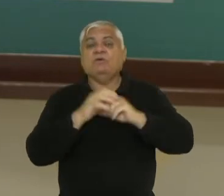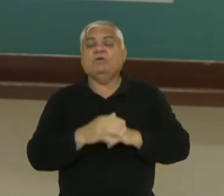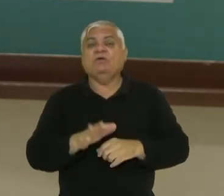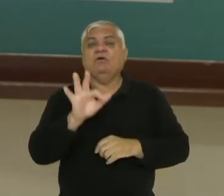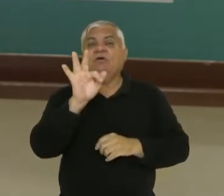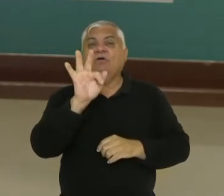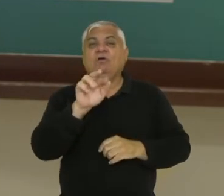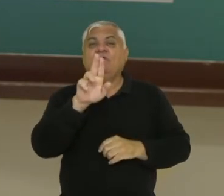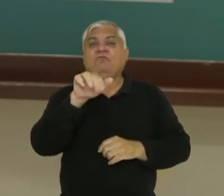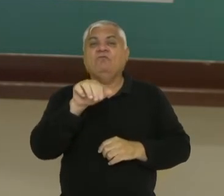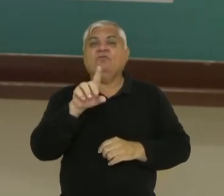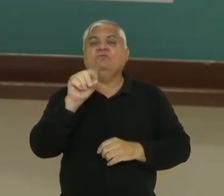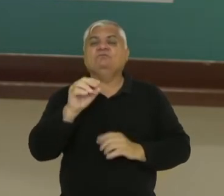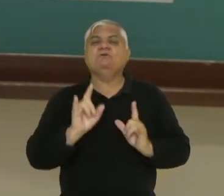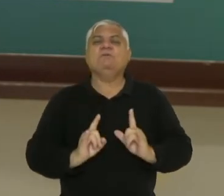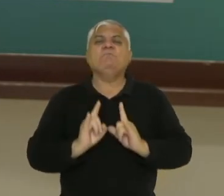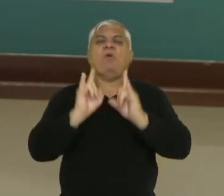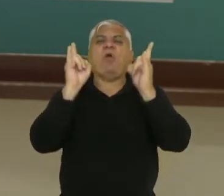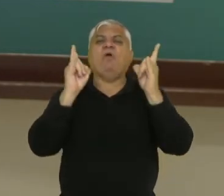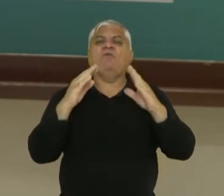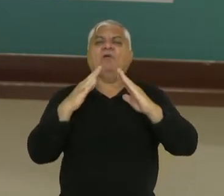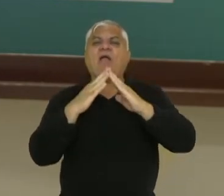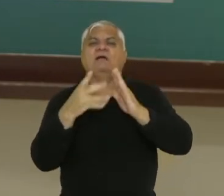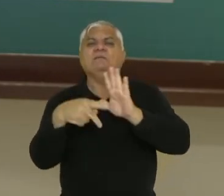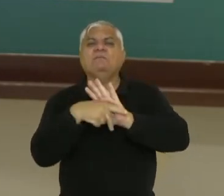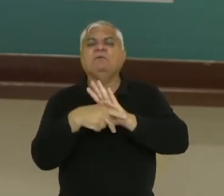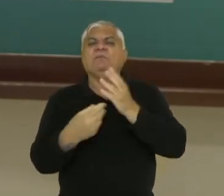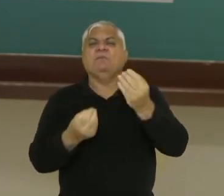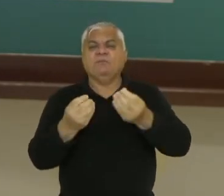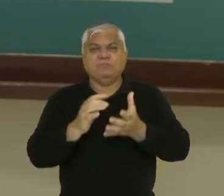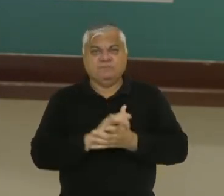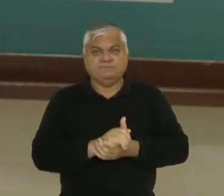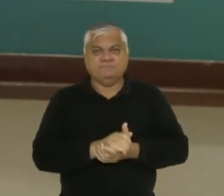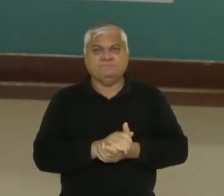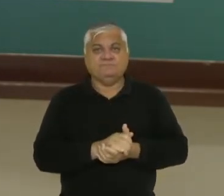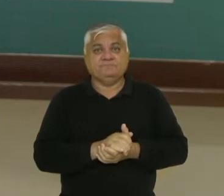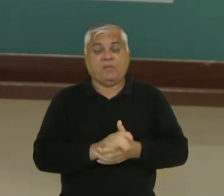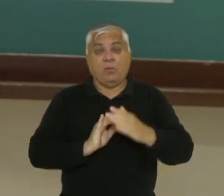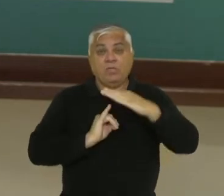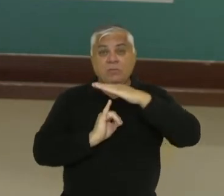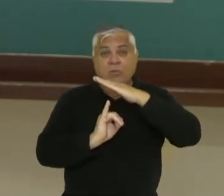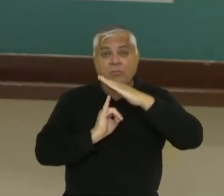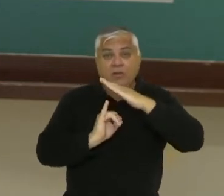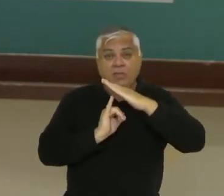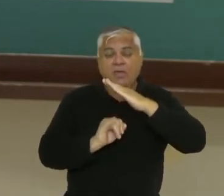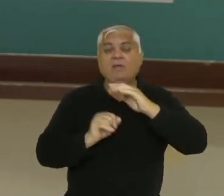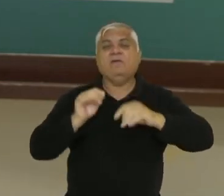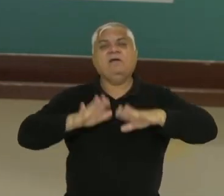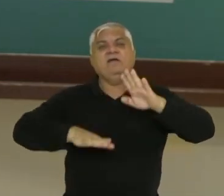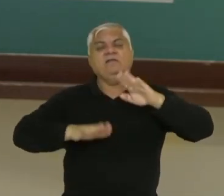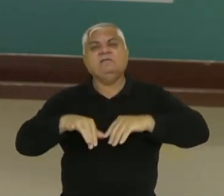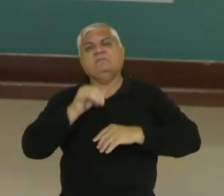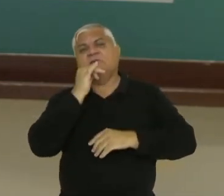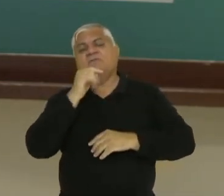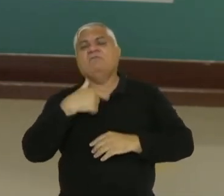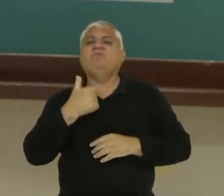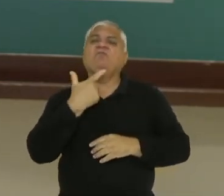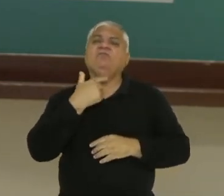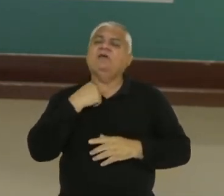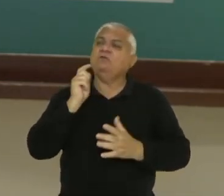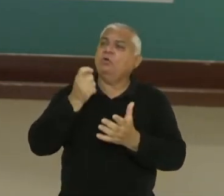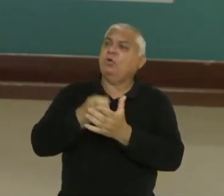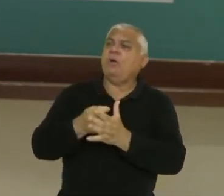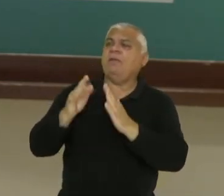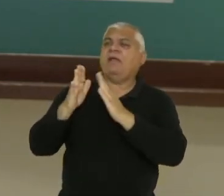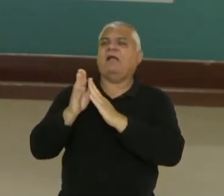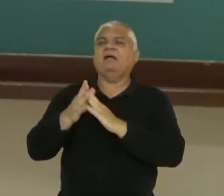fundos imobiliários. Como é que eles funcionam? Os fundos imobiliários significam o seguinte, muita gente às vezes quer viver de aluguéis, mas nem